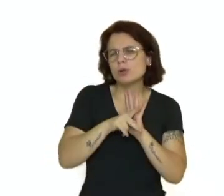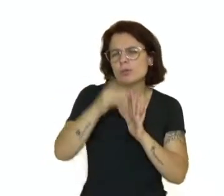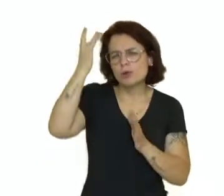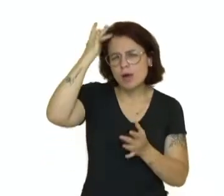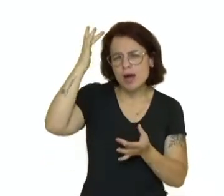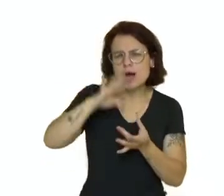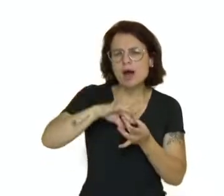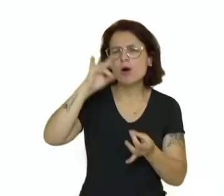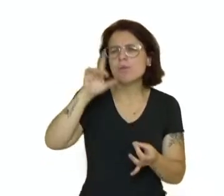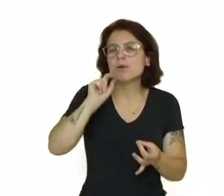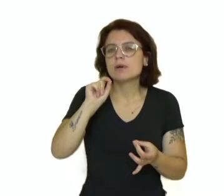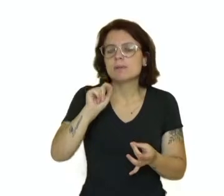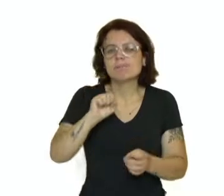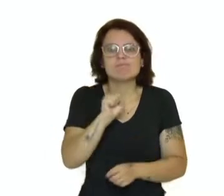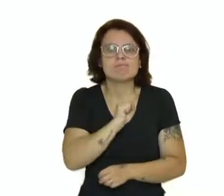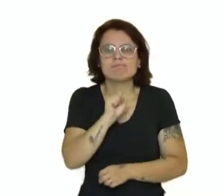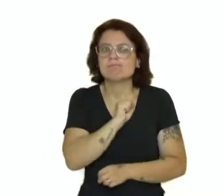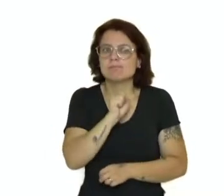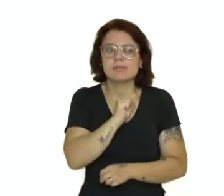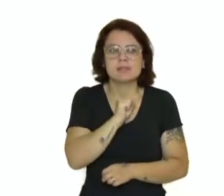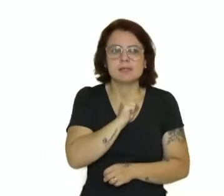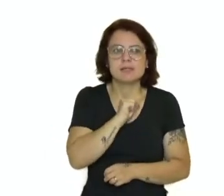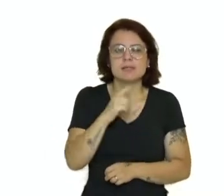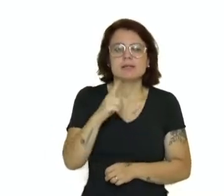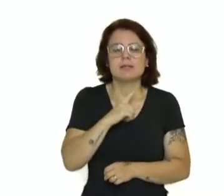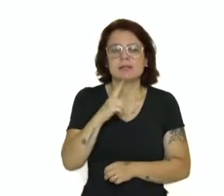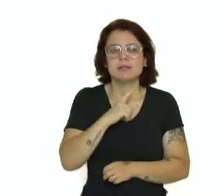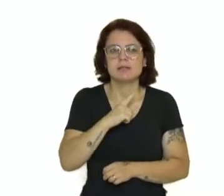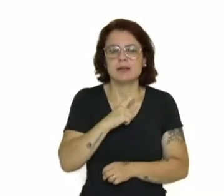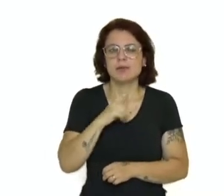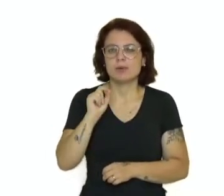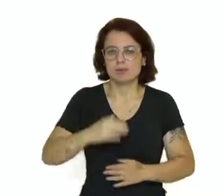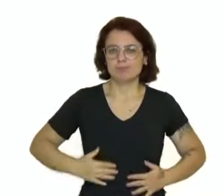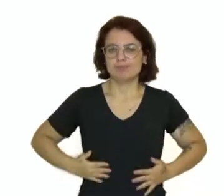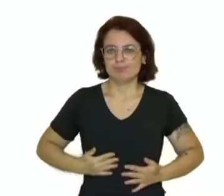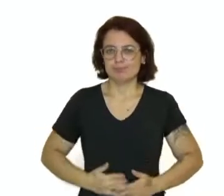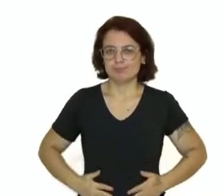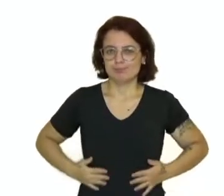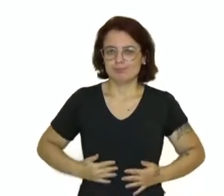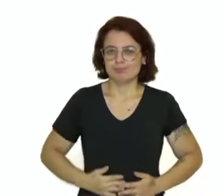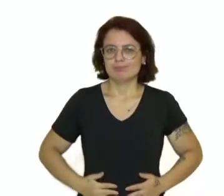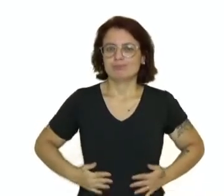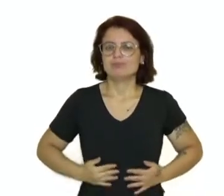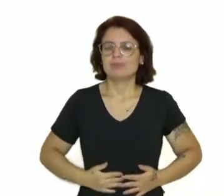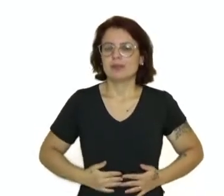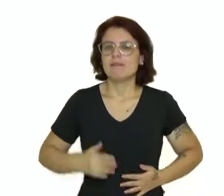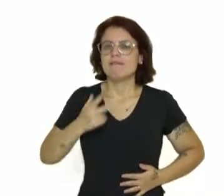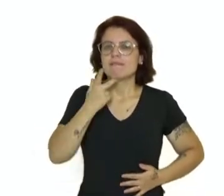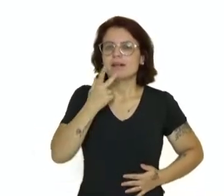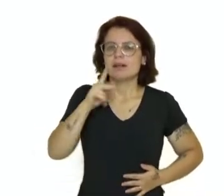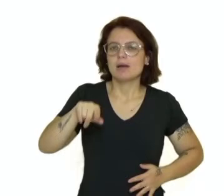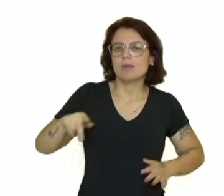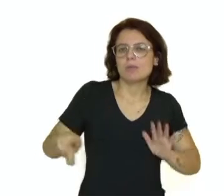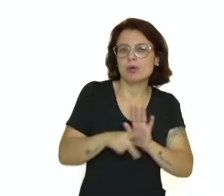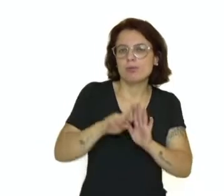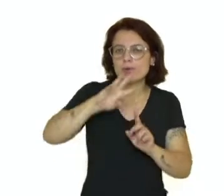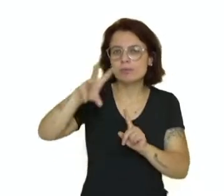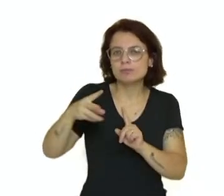mais animais. Essa alma está localizada na região abdominal, seria o atributo dos artesãos e